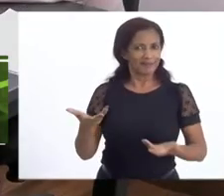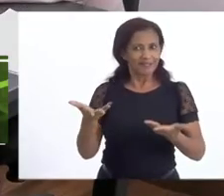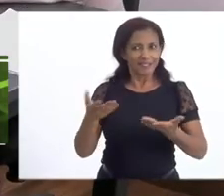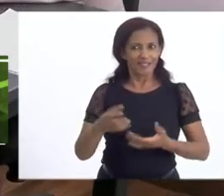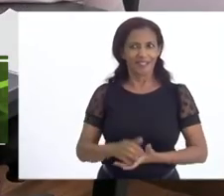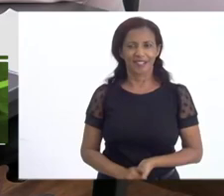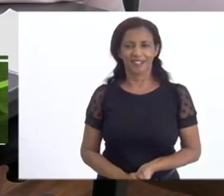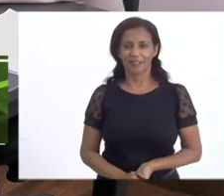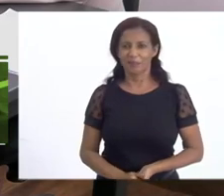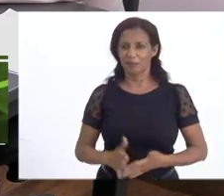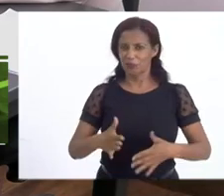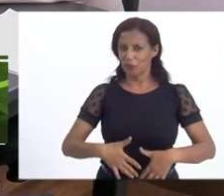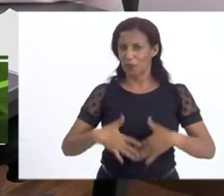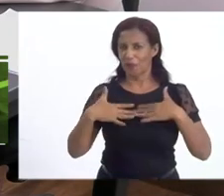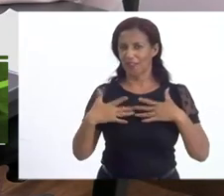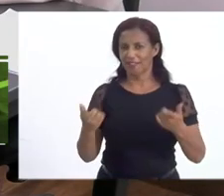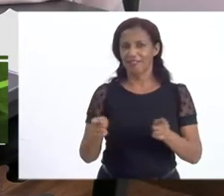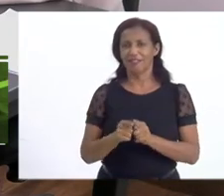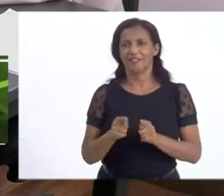Então, muito honrada também.